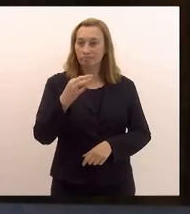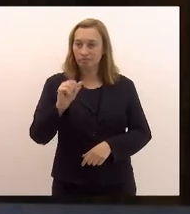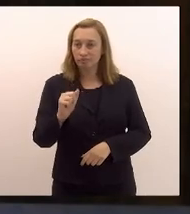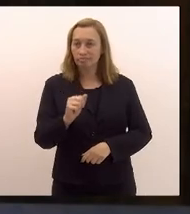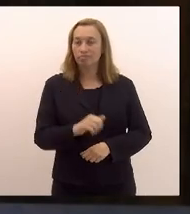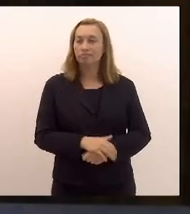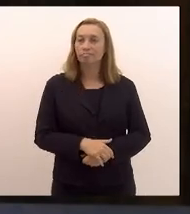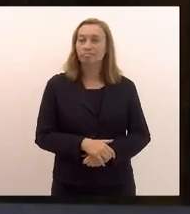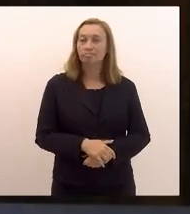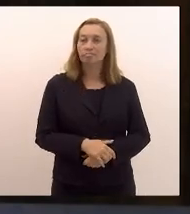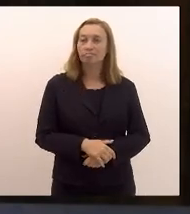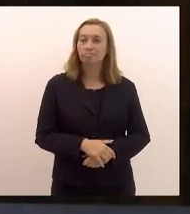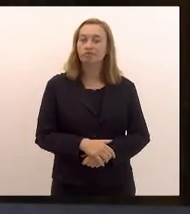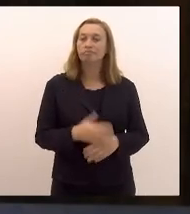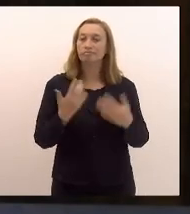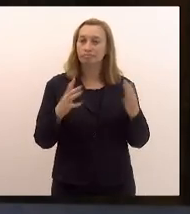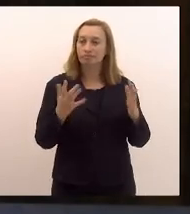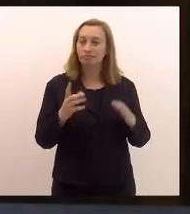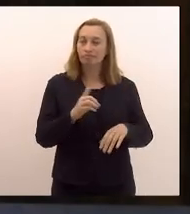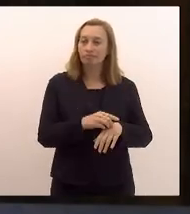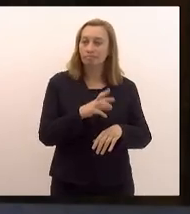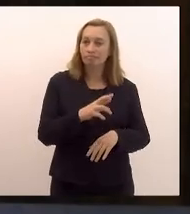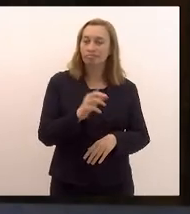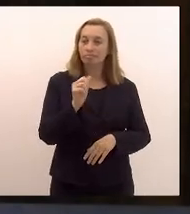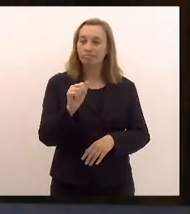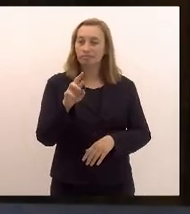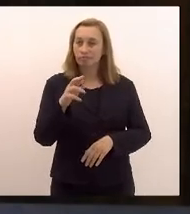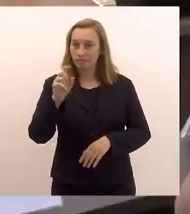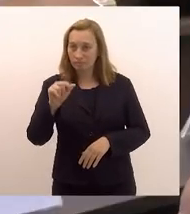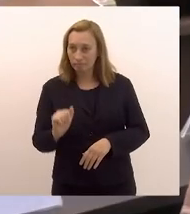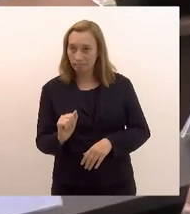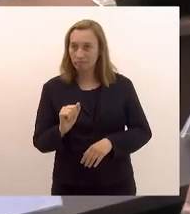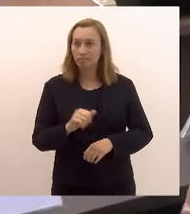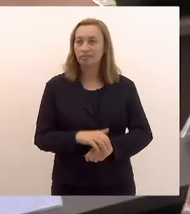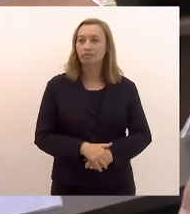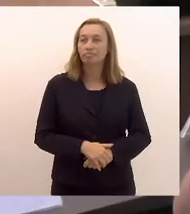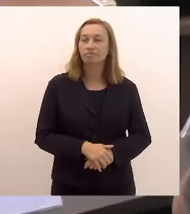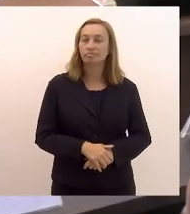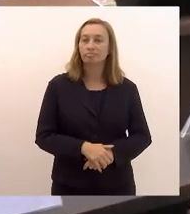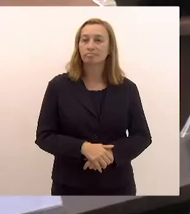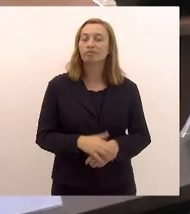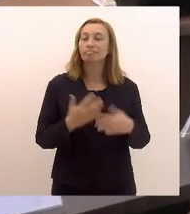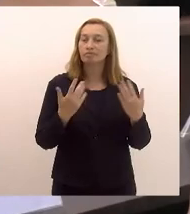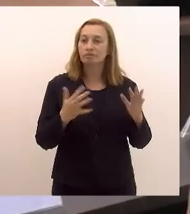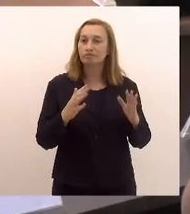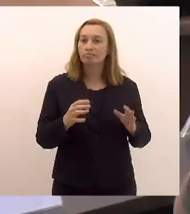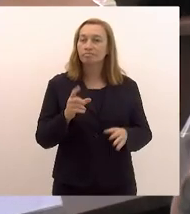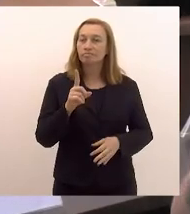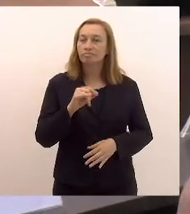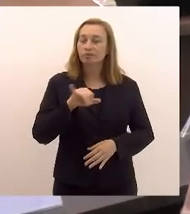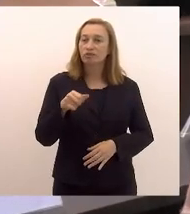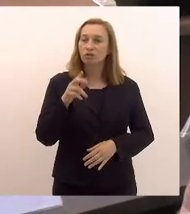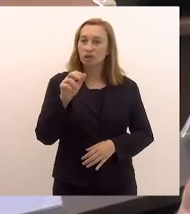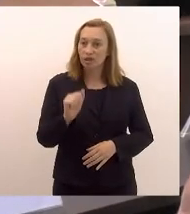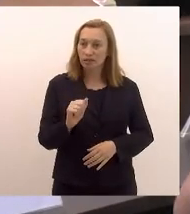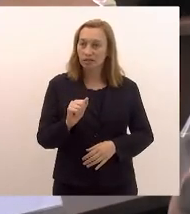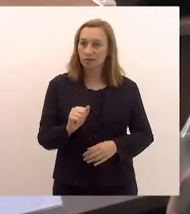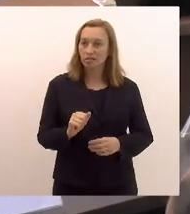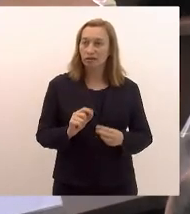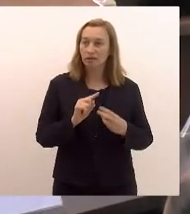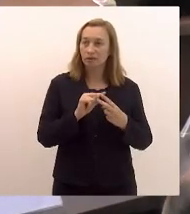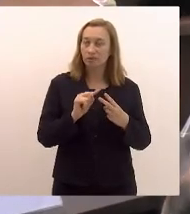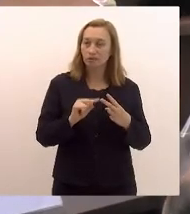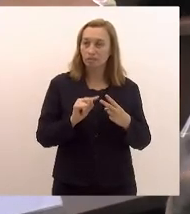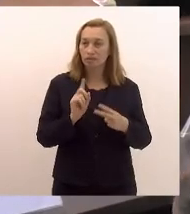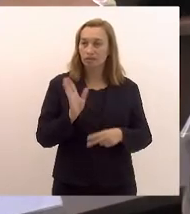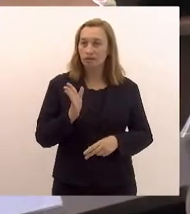Carmem o sal da doutora Andreia Sena e da nossa Juliana é três duas